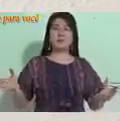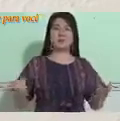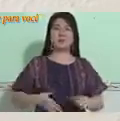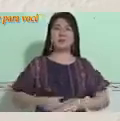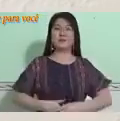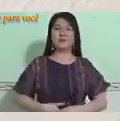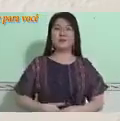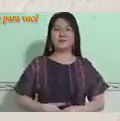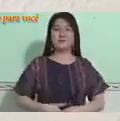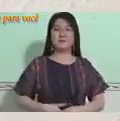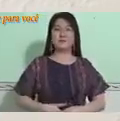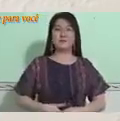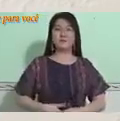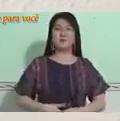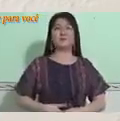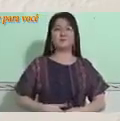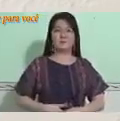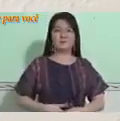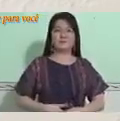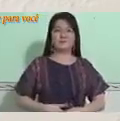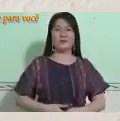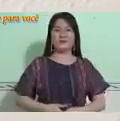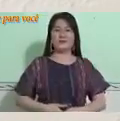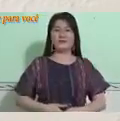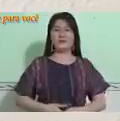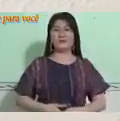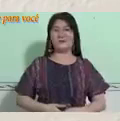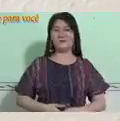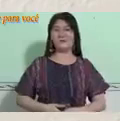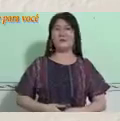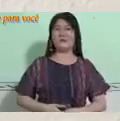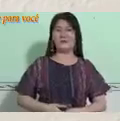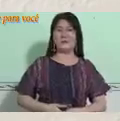tecido para diminuir a hemorragia até a ambulância chegar.